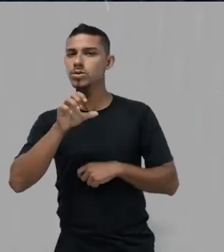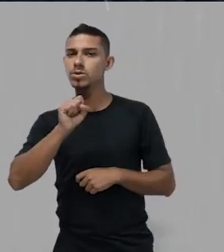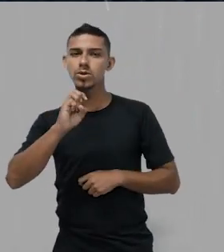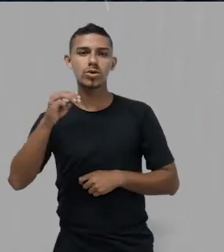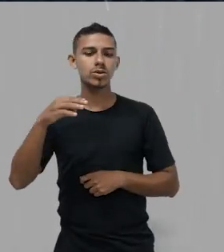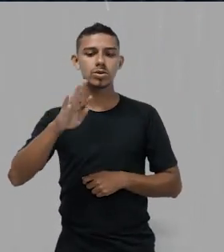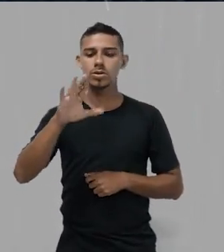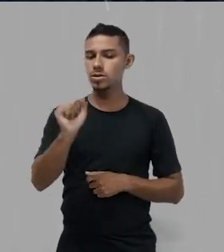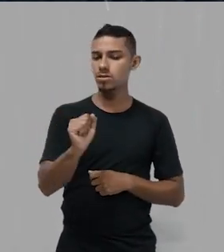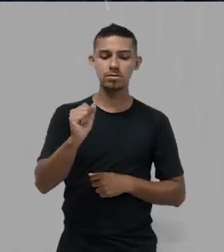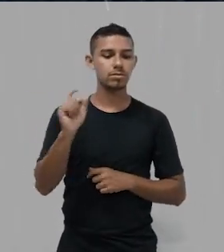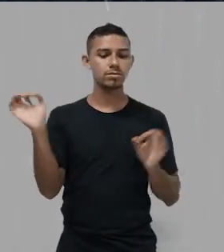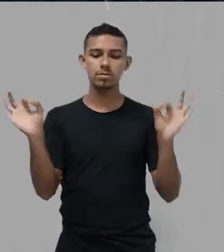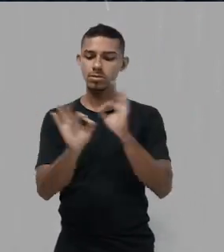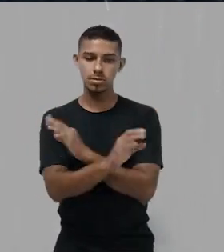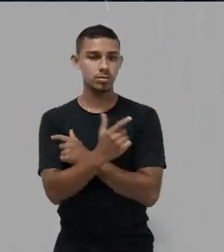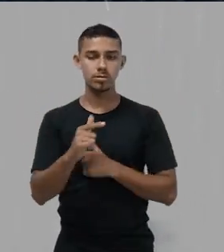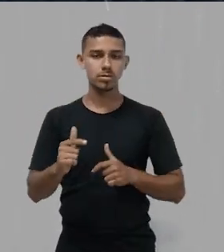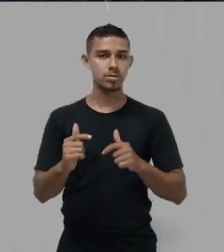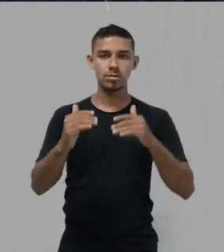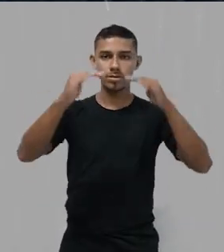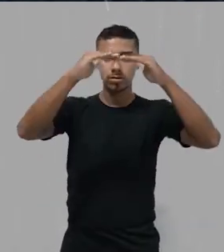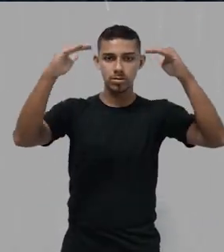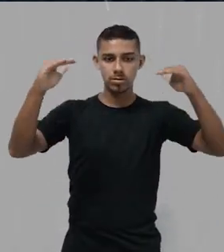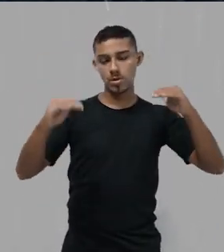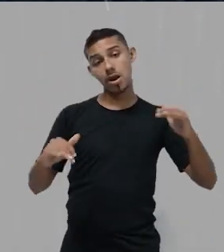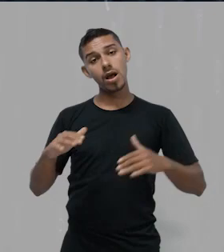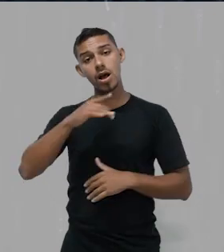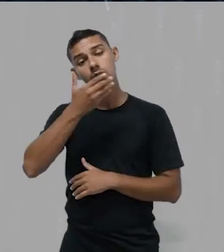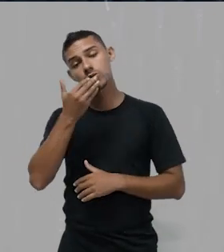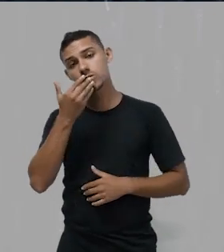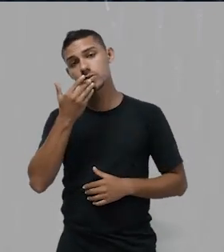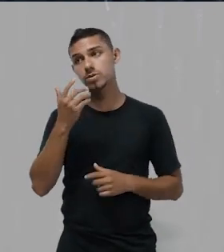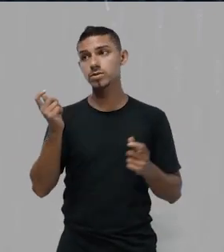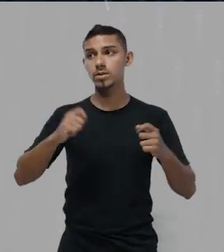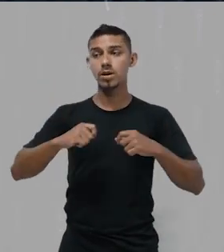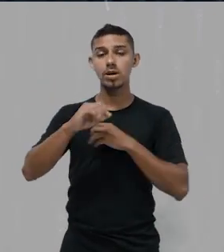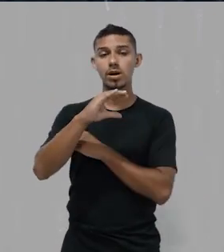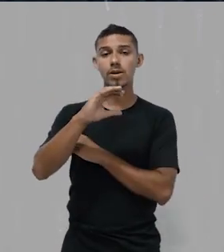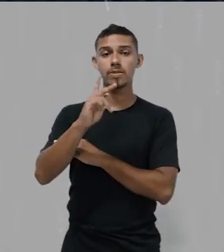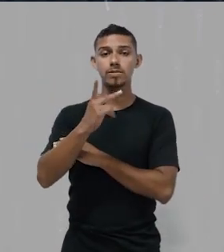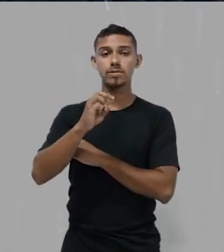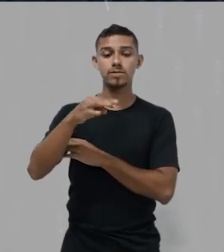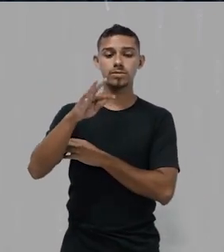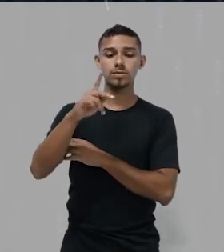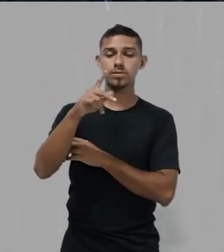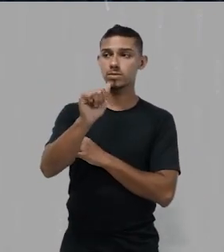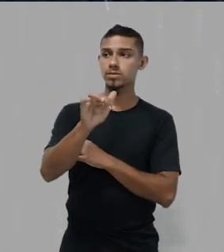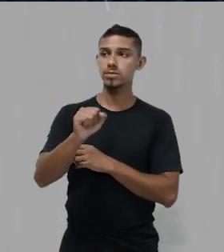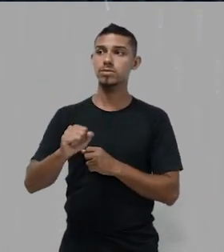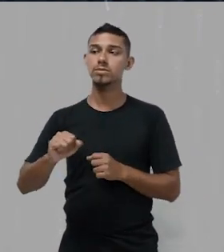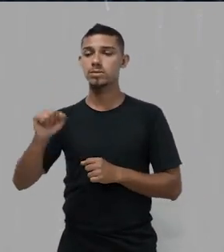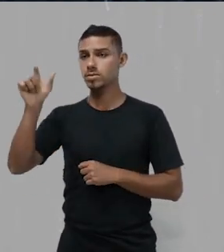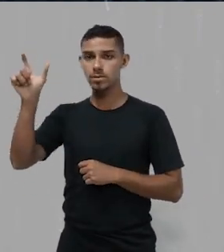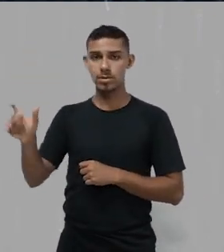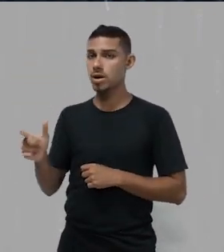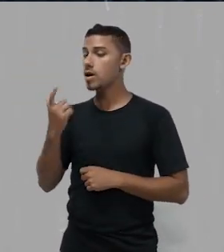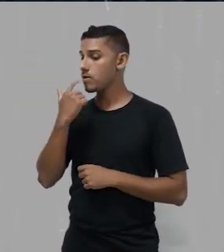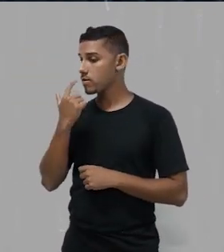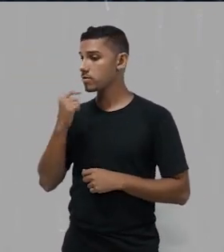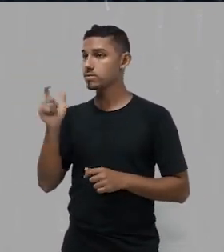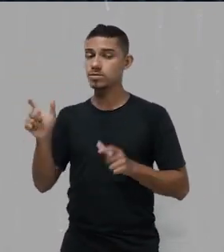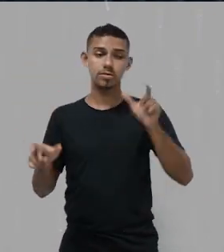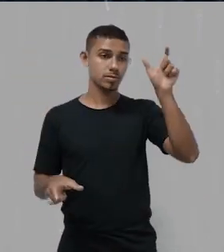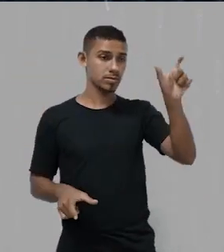existe no cubismo. É tudo num plano só. As cores podem ser ditas chapadas, limpas, planas. O que é vermelho é vermelho, o